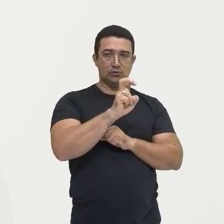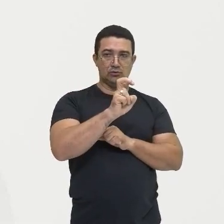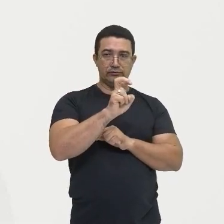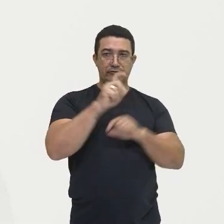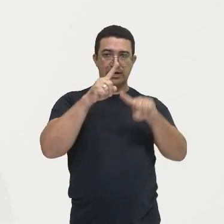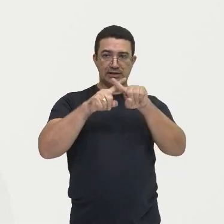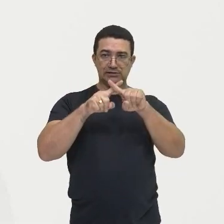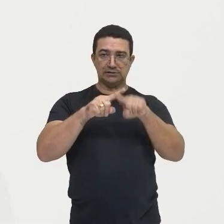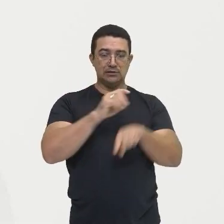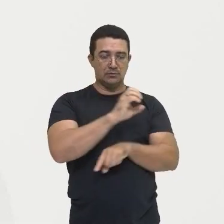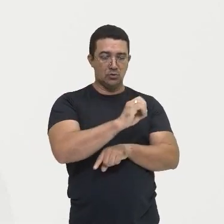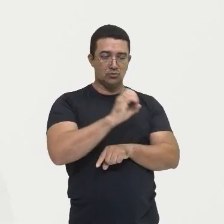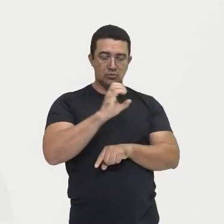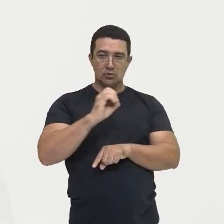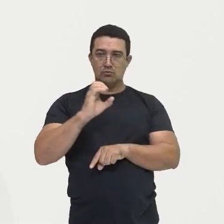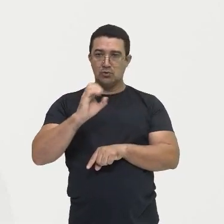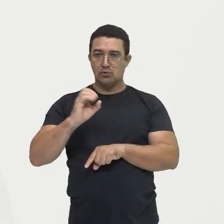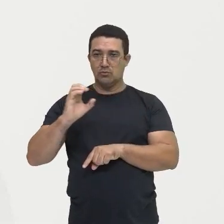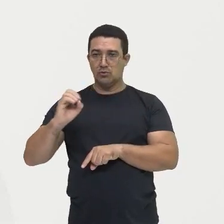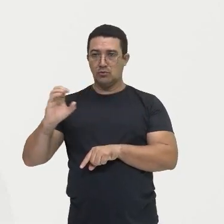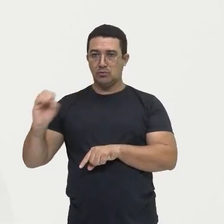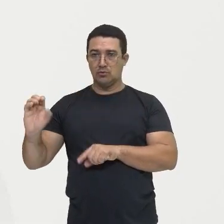acrescento mais os 5 zeros.